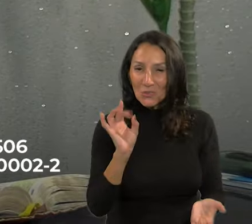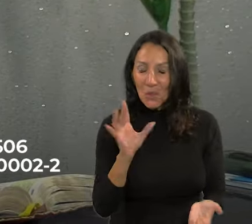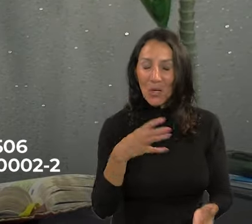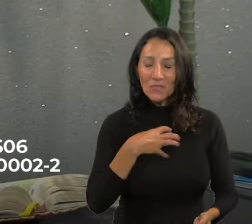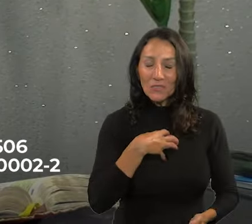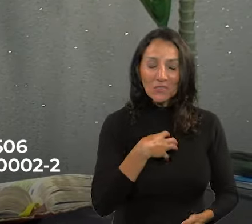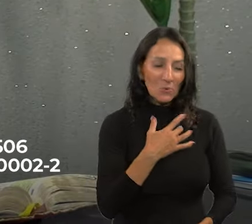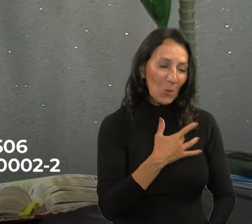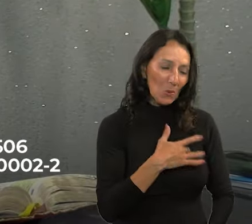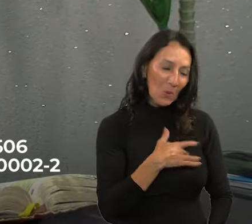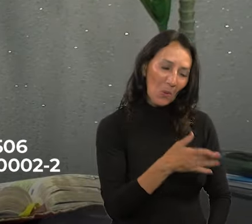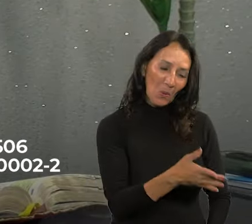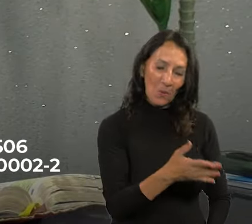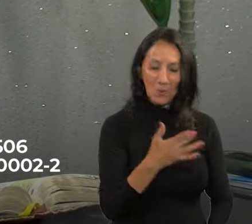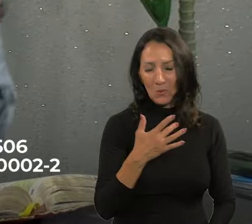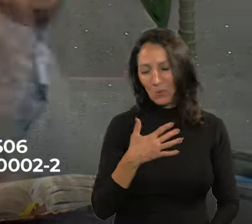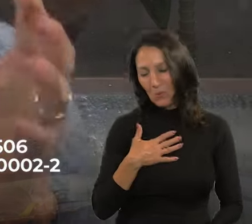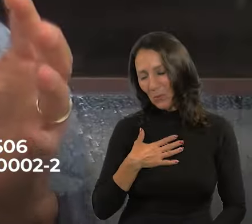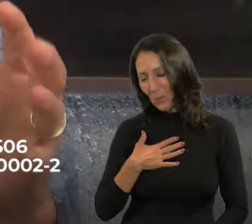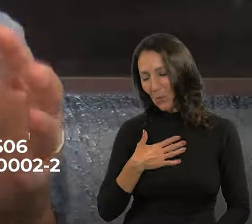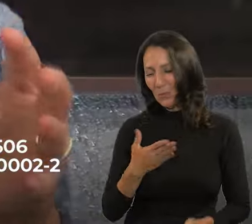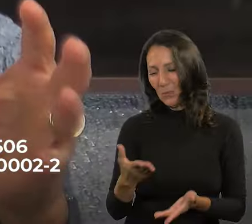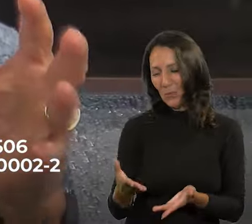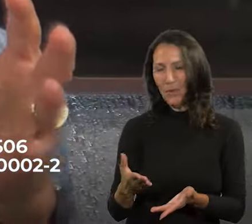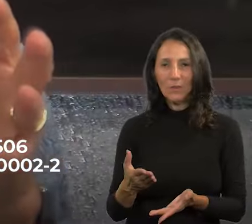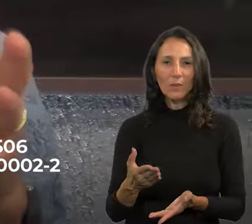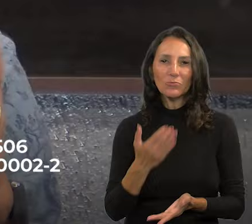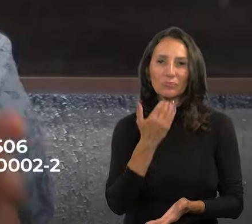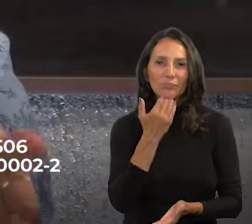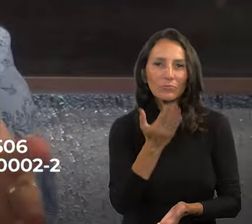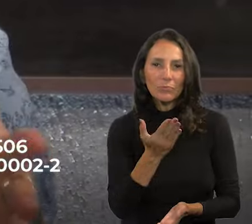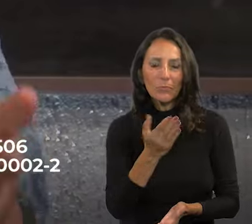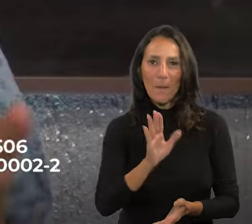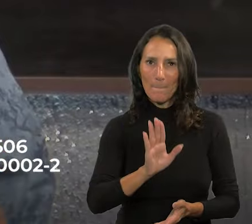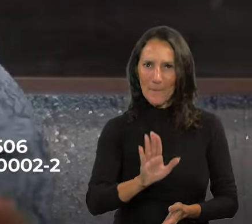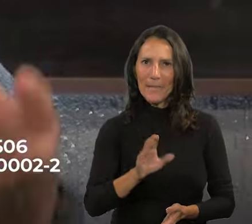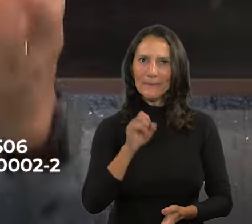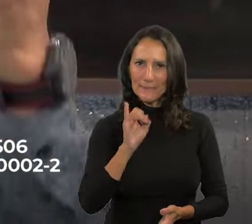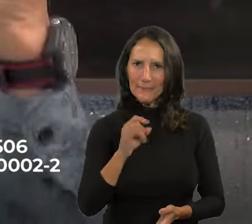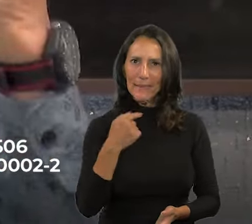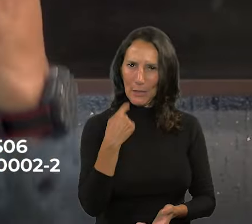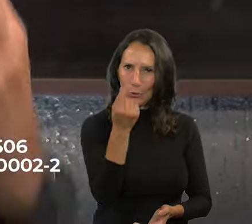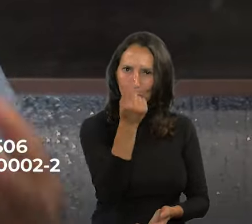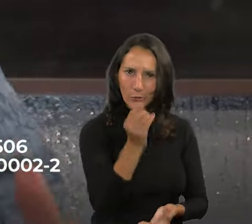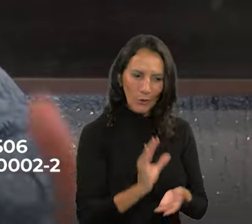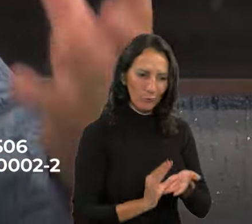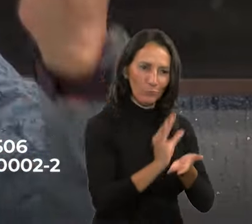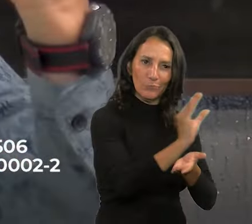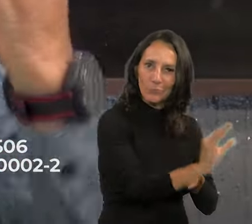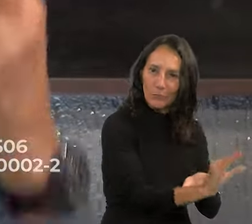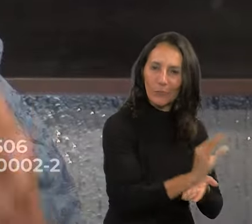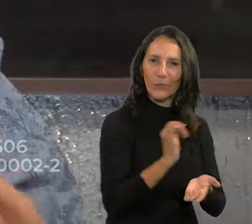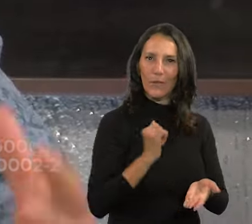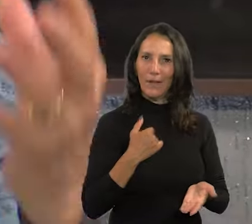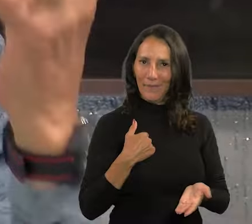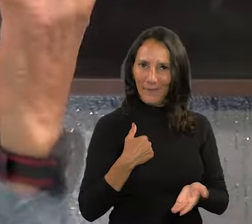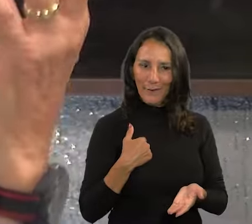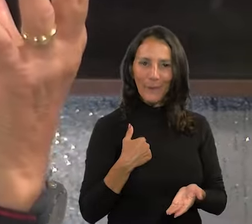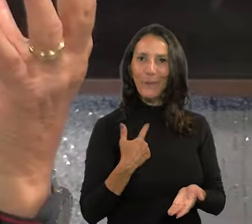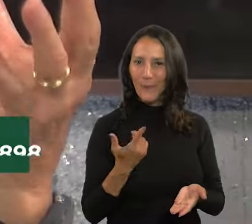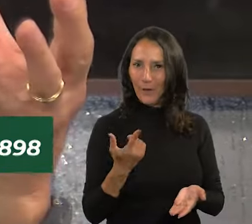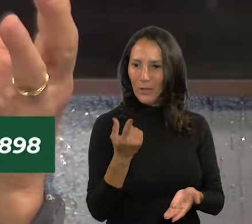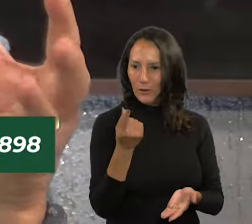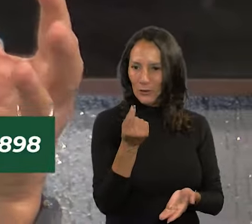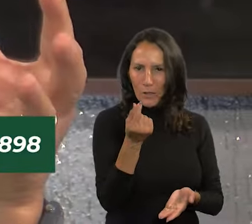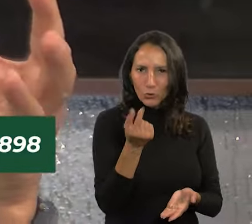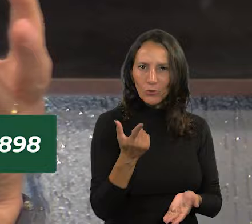ficar ali sensibilizado? Não. Agora, se eu tenho dinheiro, se eu tenho um produto na minha vida,